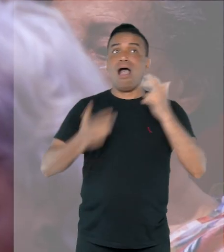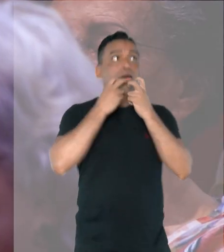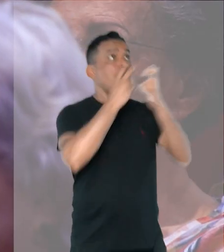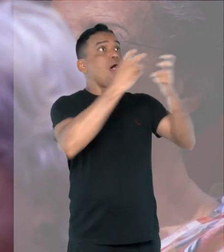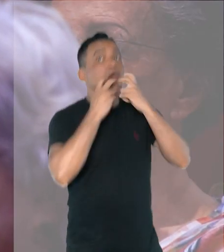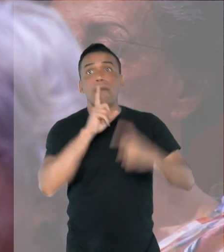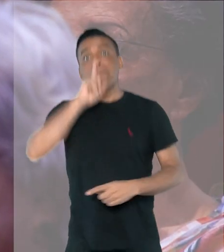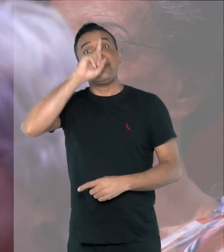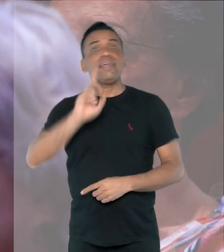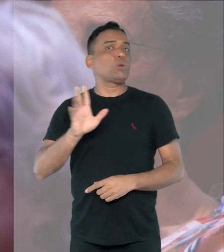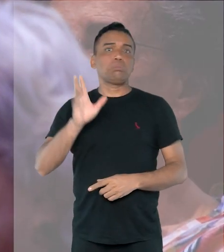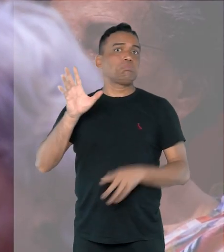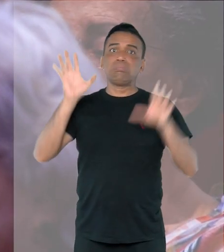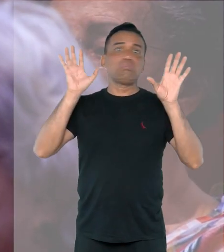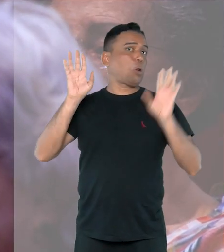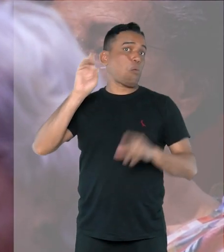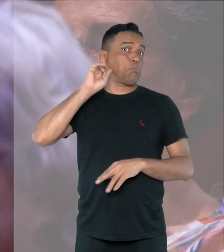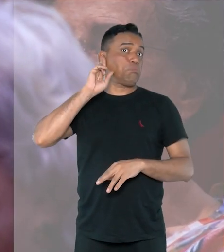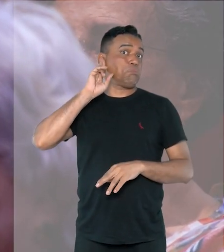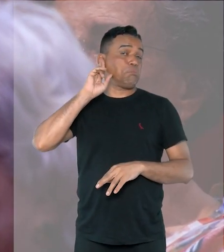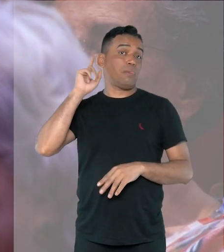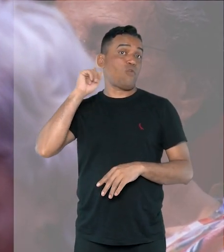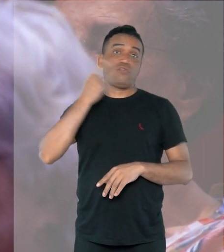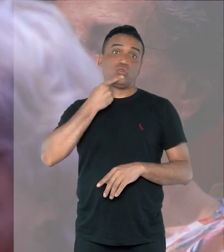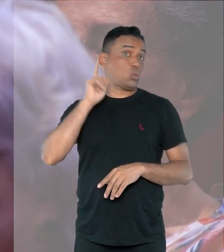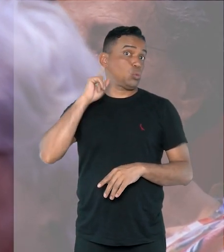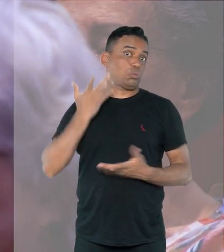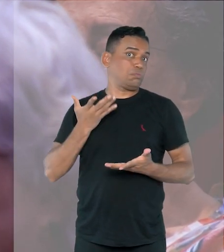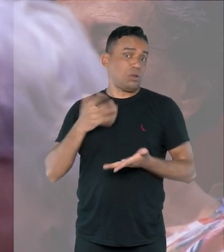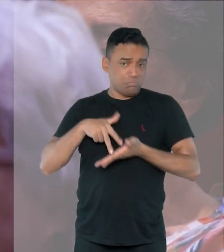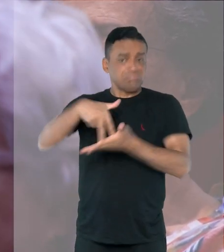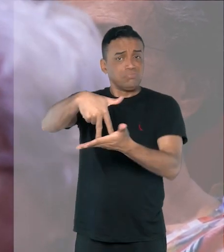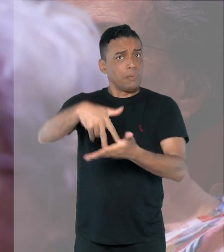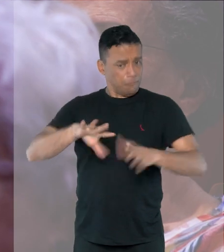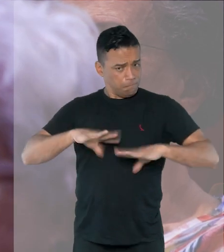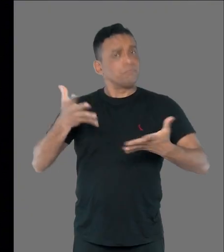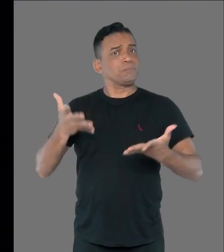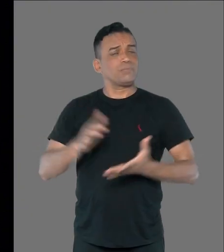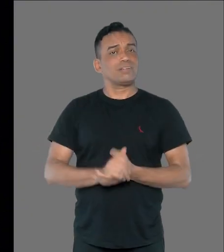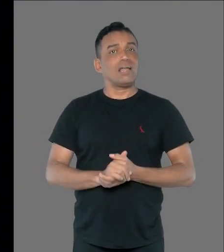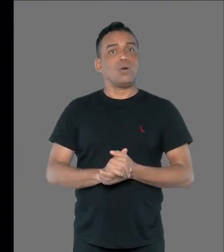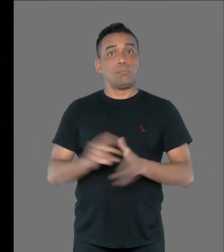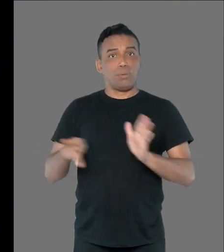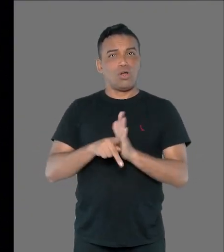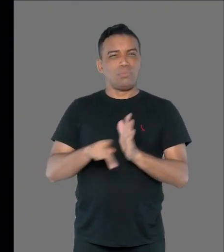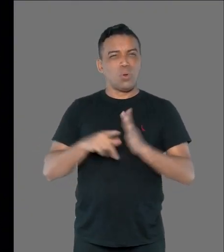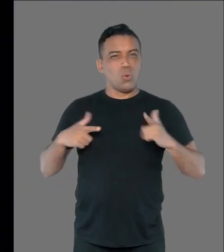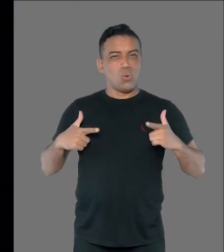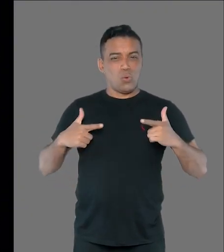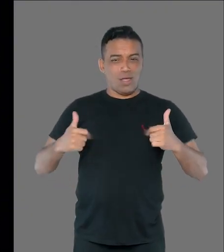de perigo, nada disso. Mas, enfim, ele faz ali o seu papel nessas guerras do Rif,